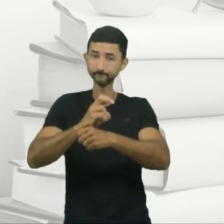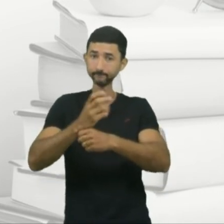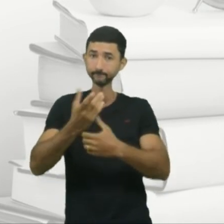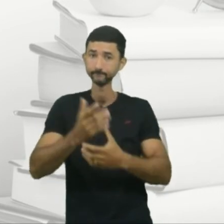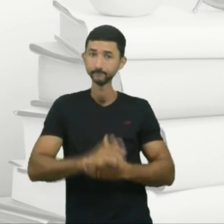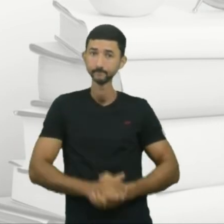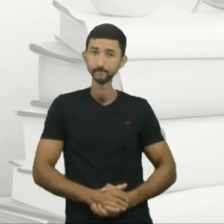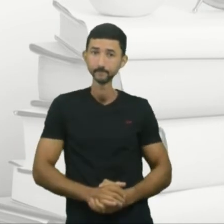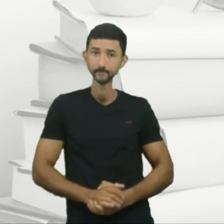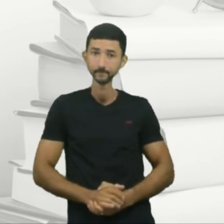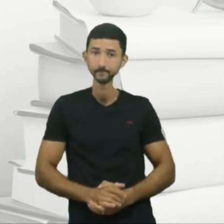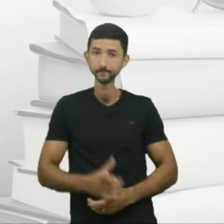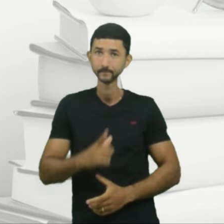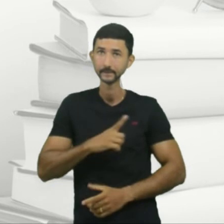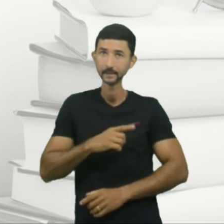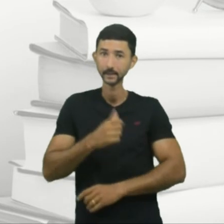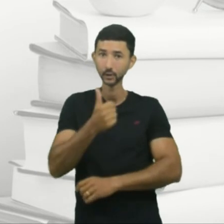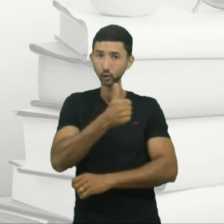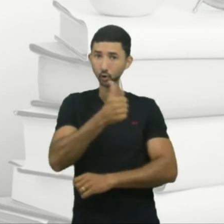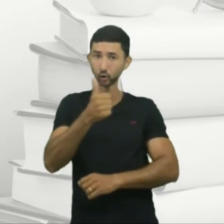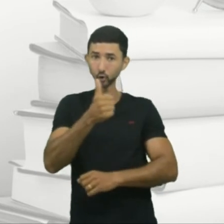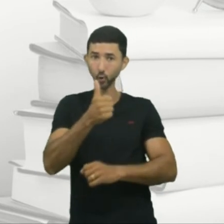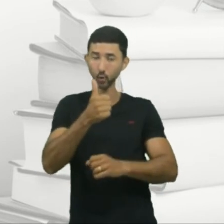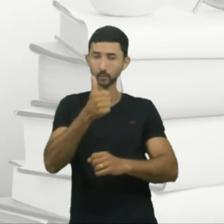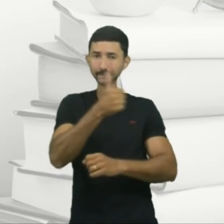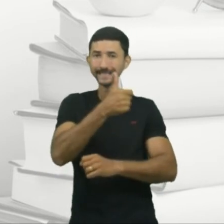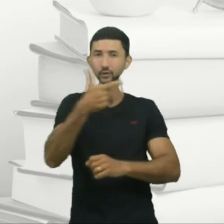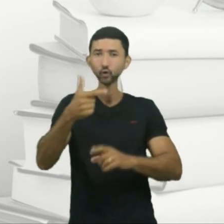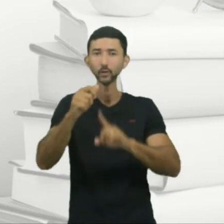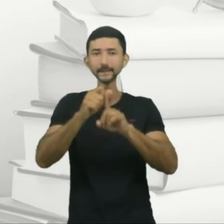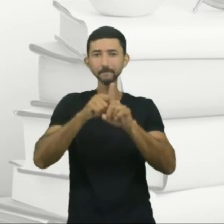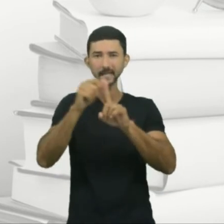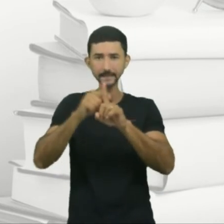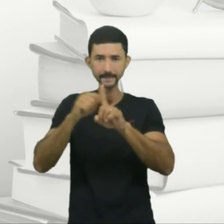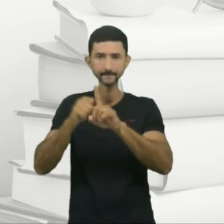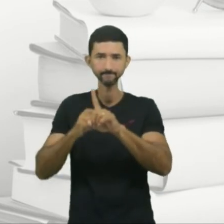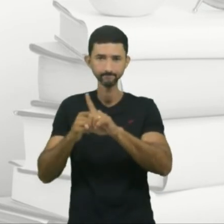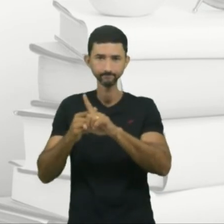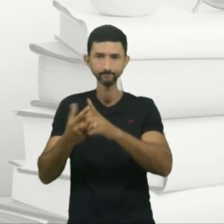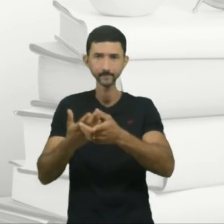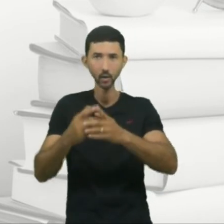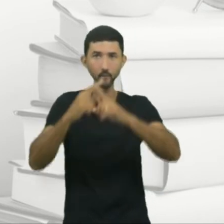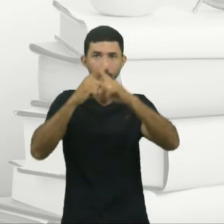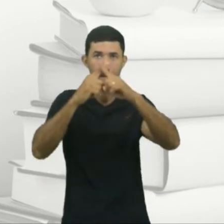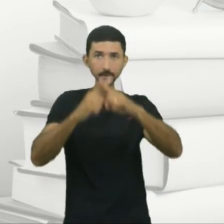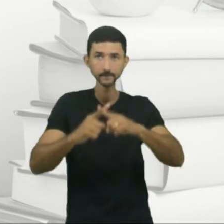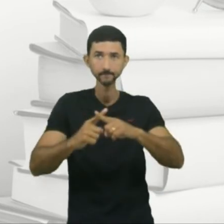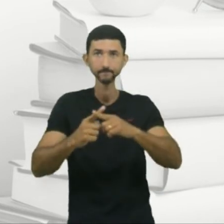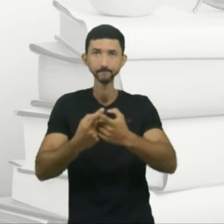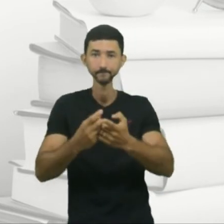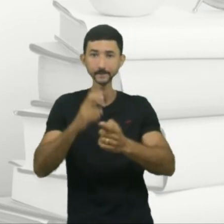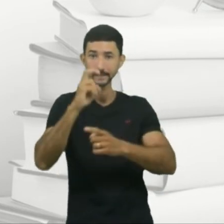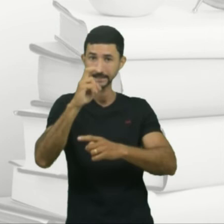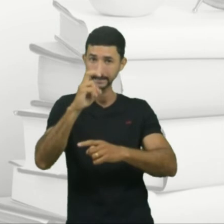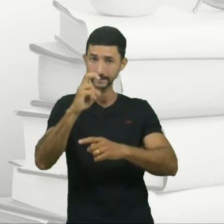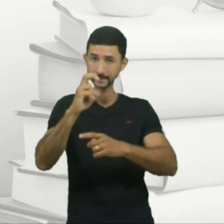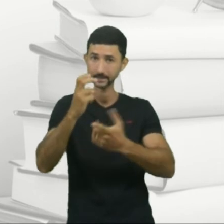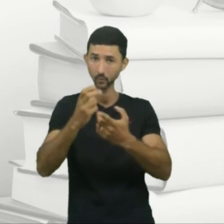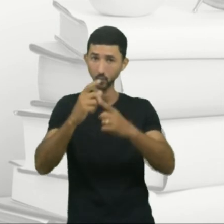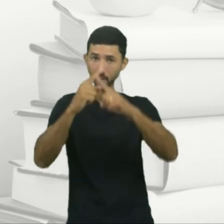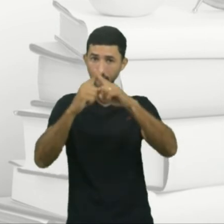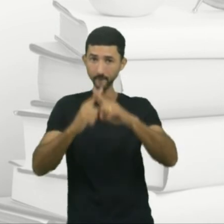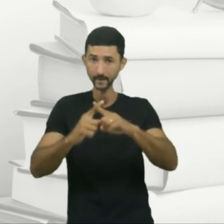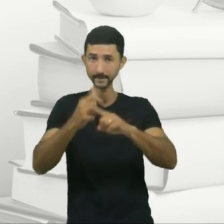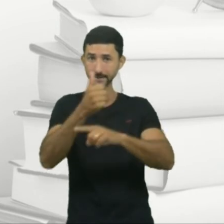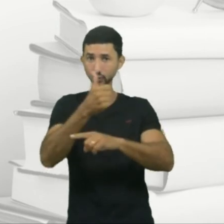5 anos, eu tenho 12 meses em cada ano. Então eu preciso multiplicar 5 anos vezes